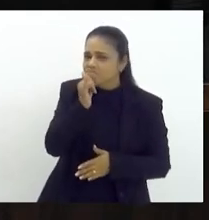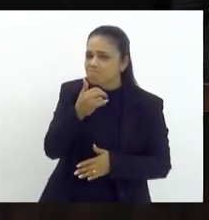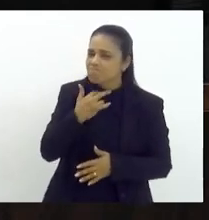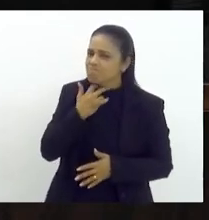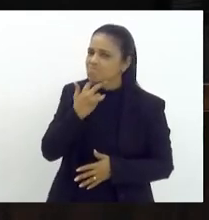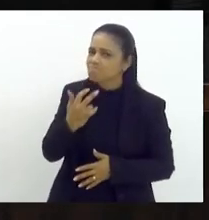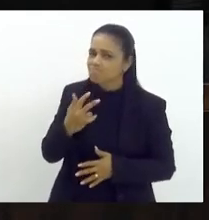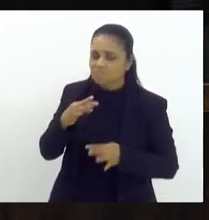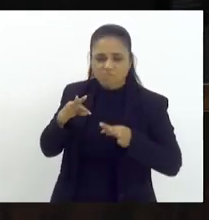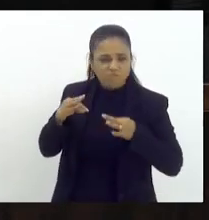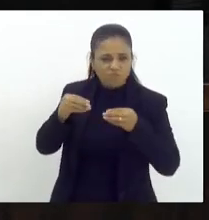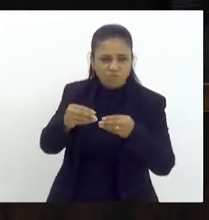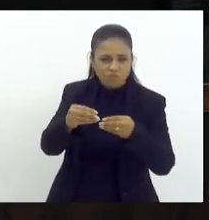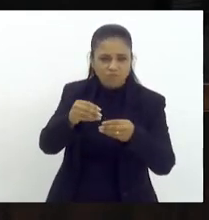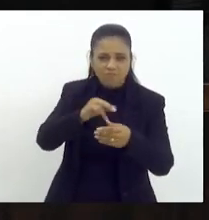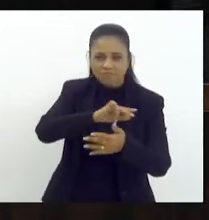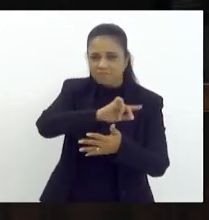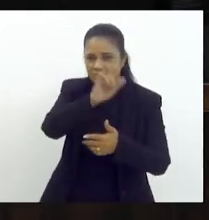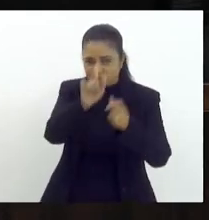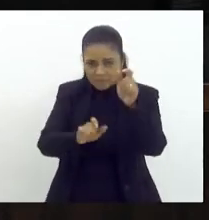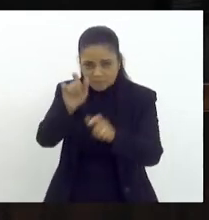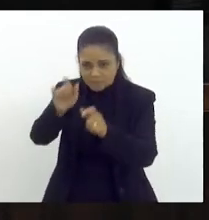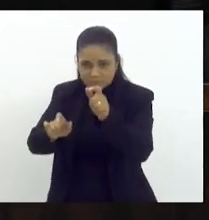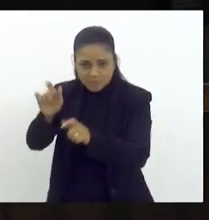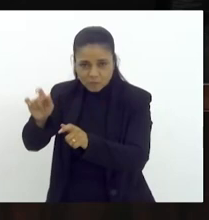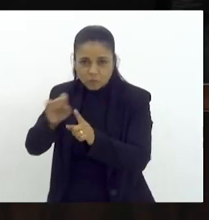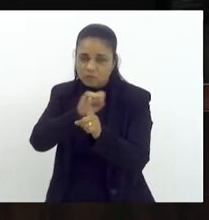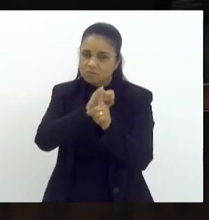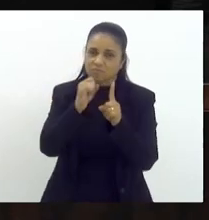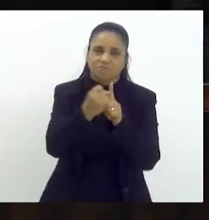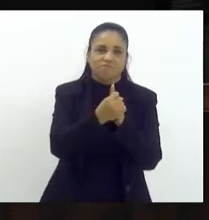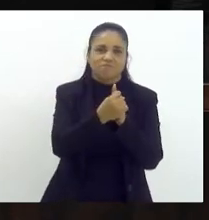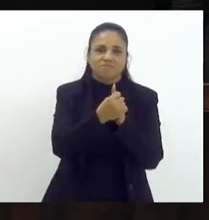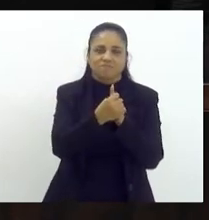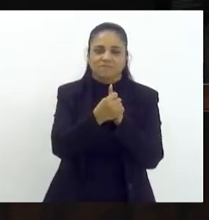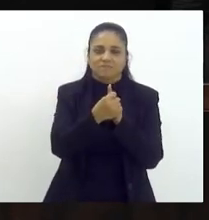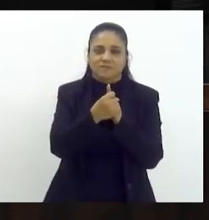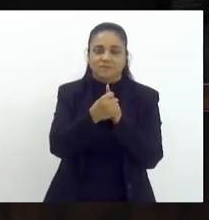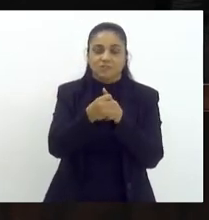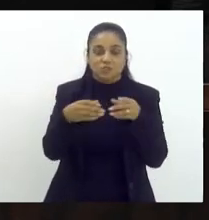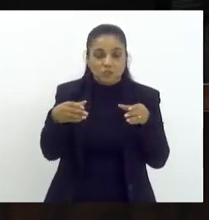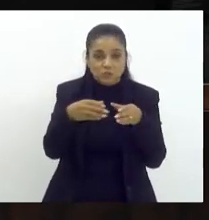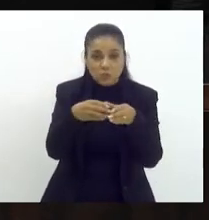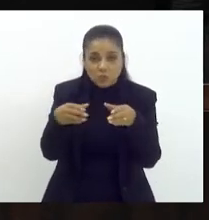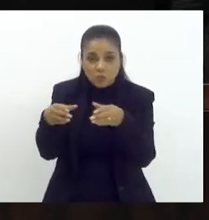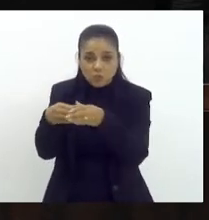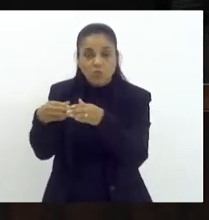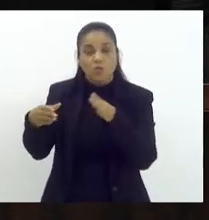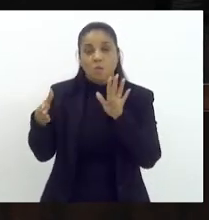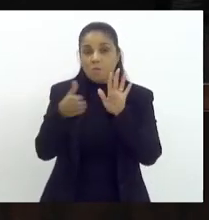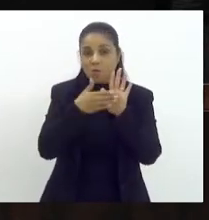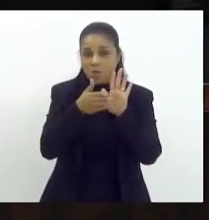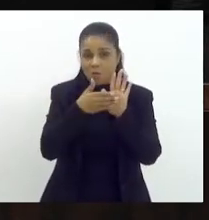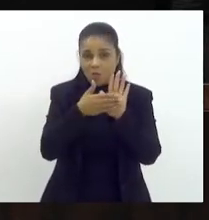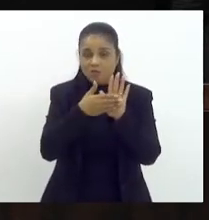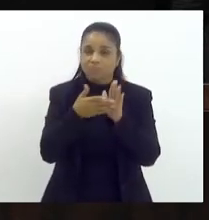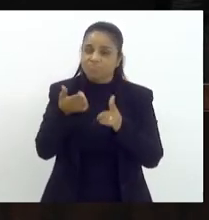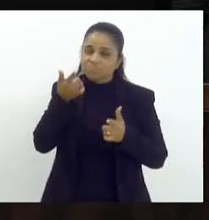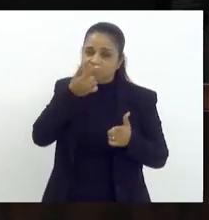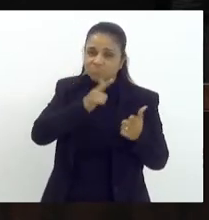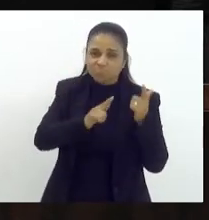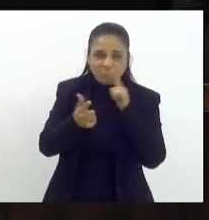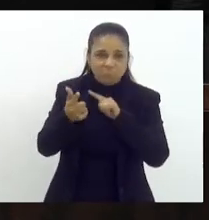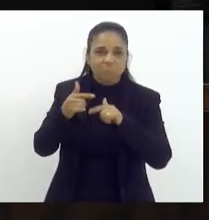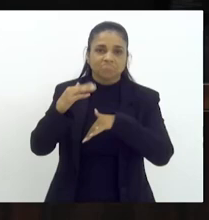de todos os lados e direção da nossa sociedade nesses conselhos nessas propostas a gente vai conseguir